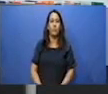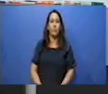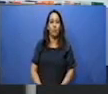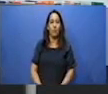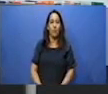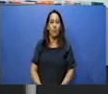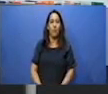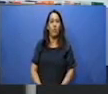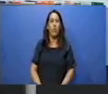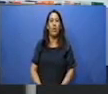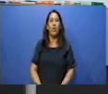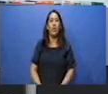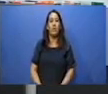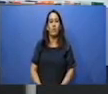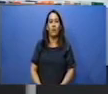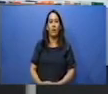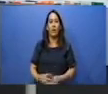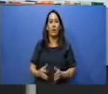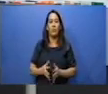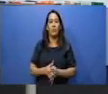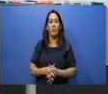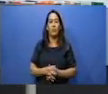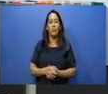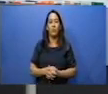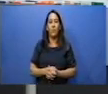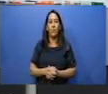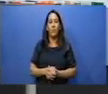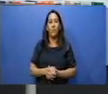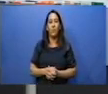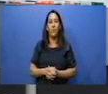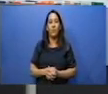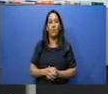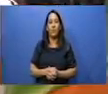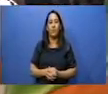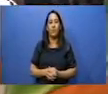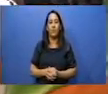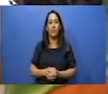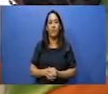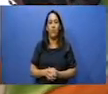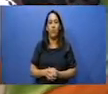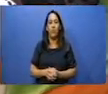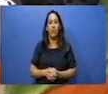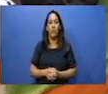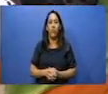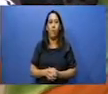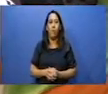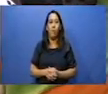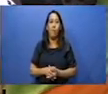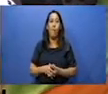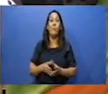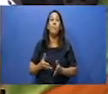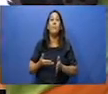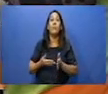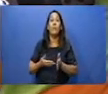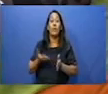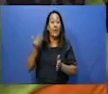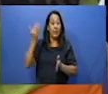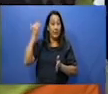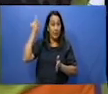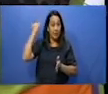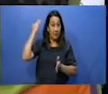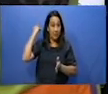a manchete e agora a notícia. Vamos lá? A minha notícia eu coloquei